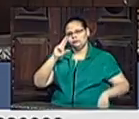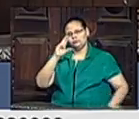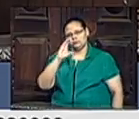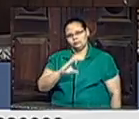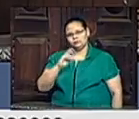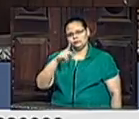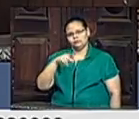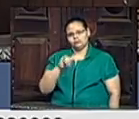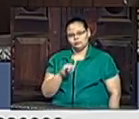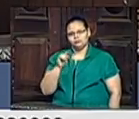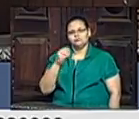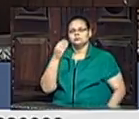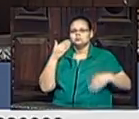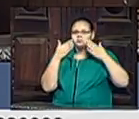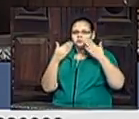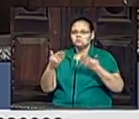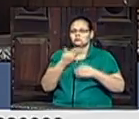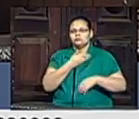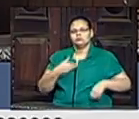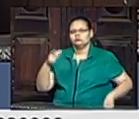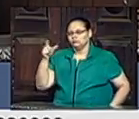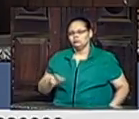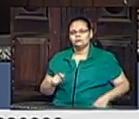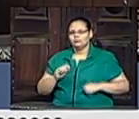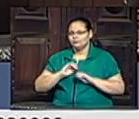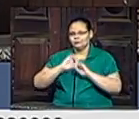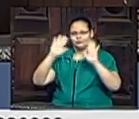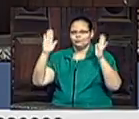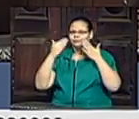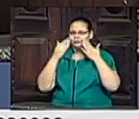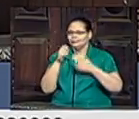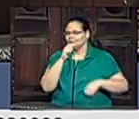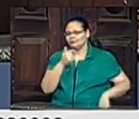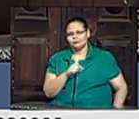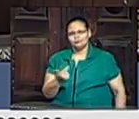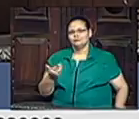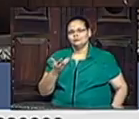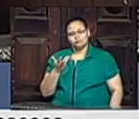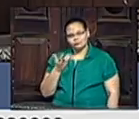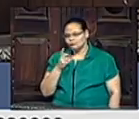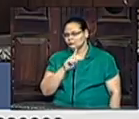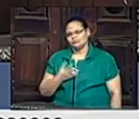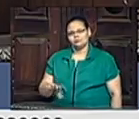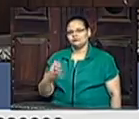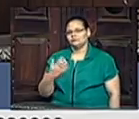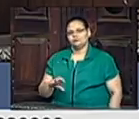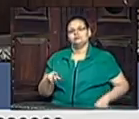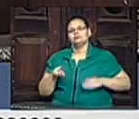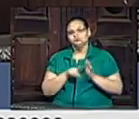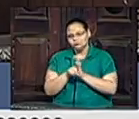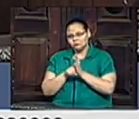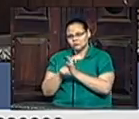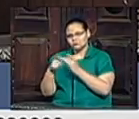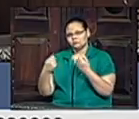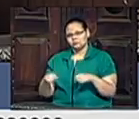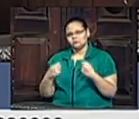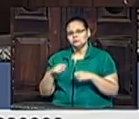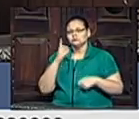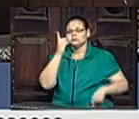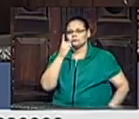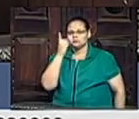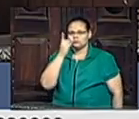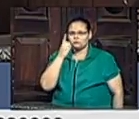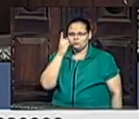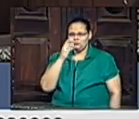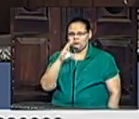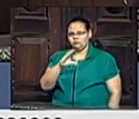Isso mostra um governo que não tem compromisso com a transparência. Isso mostra um governo que não quer investigar o que tem que ser investigado. Deputado que assinou a